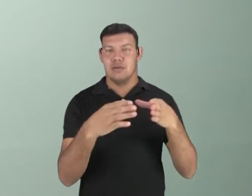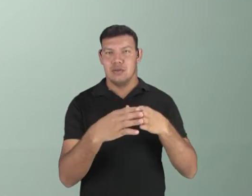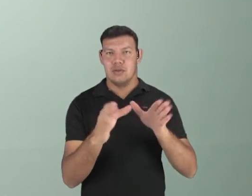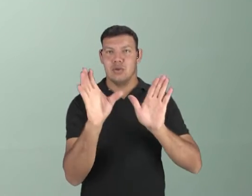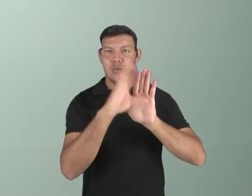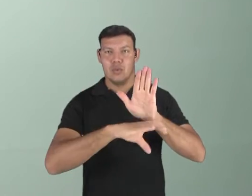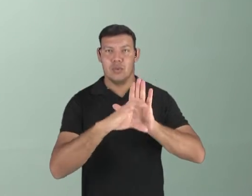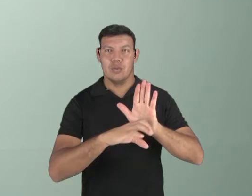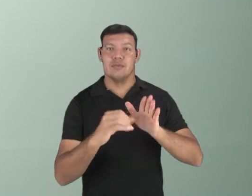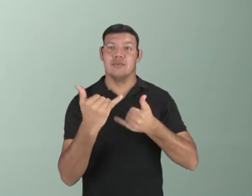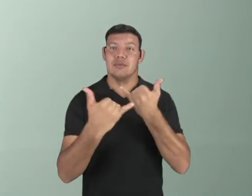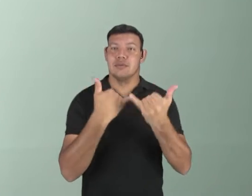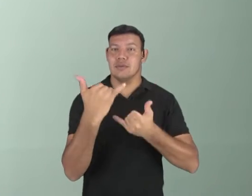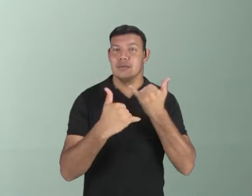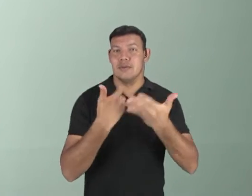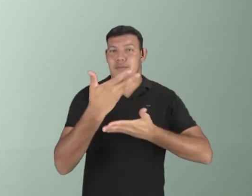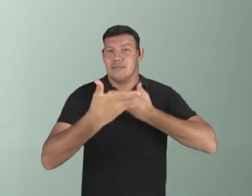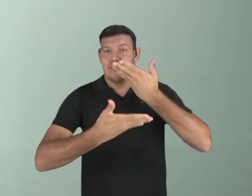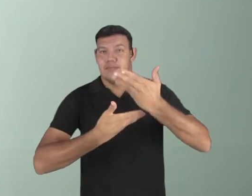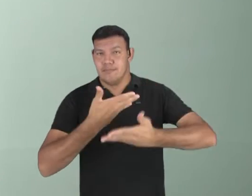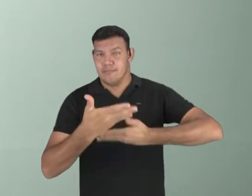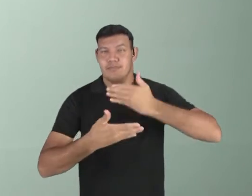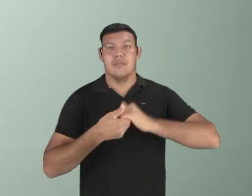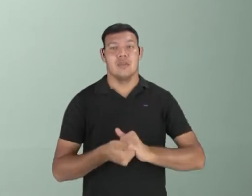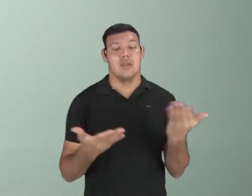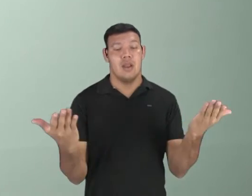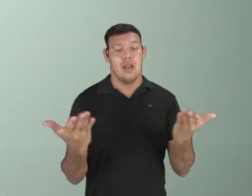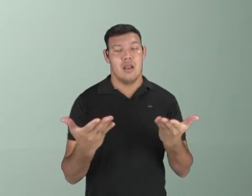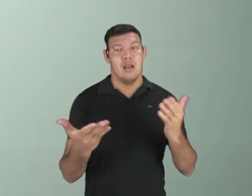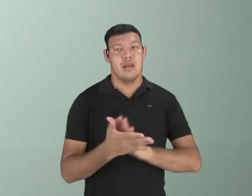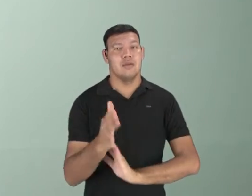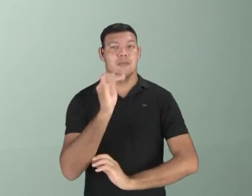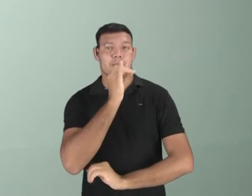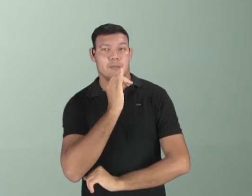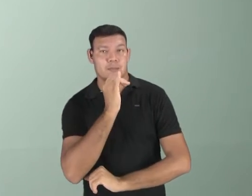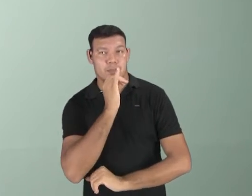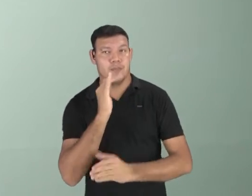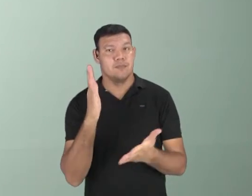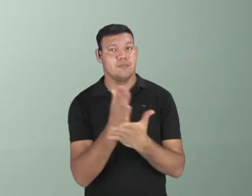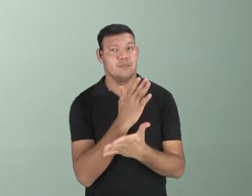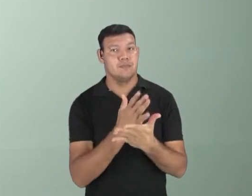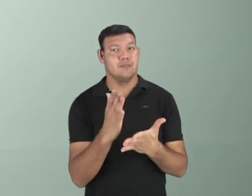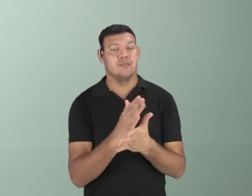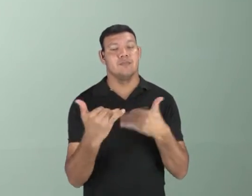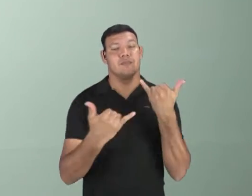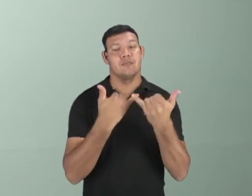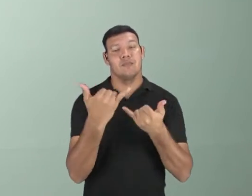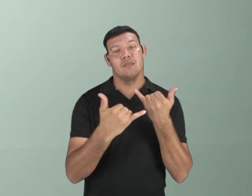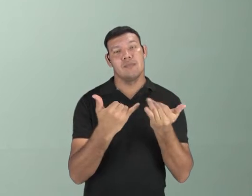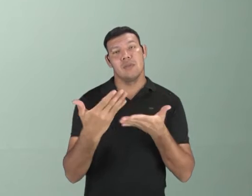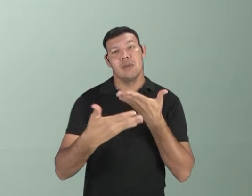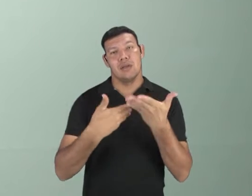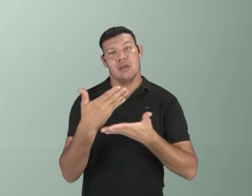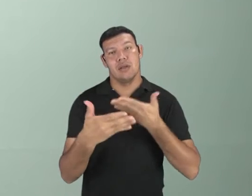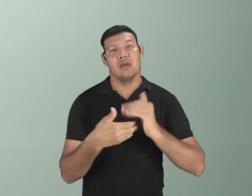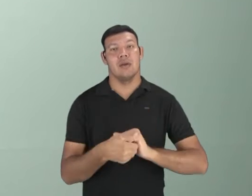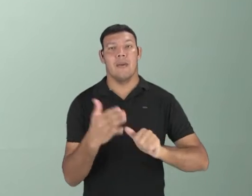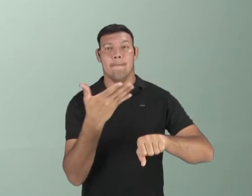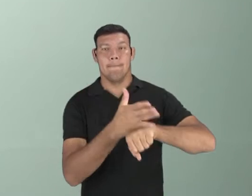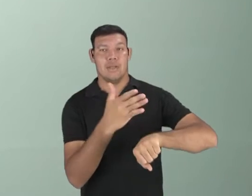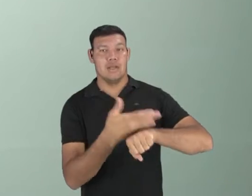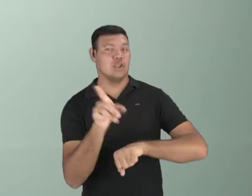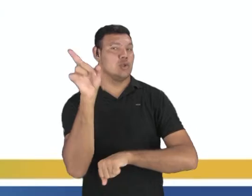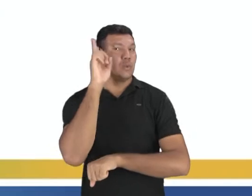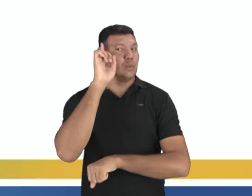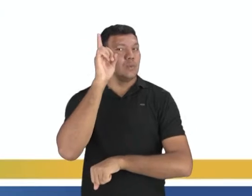conceito do que são jogos cooperativos e vamos ver exemplos de jogos cooperativos na prática do nosso